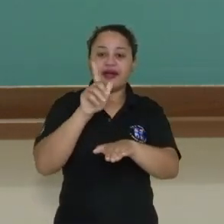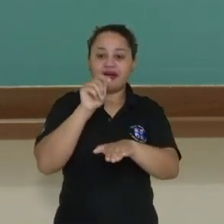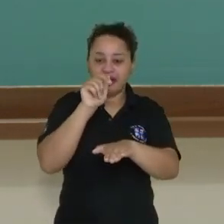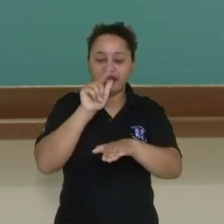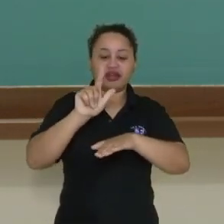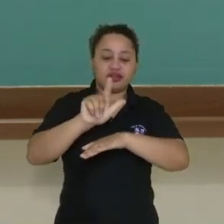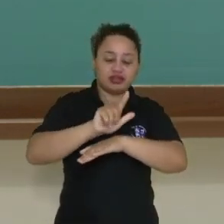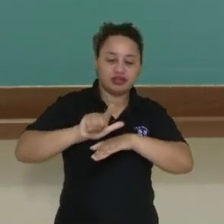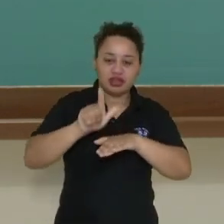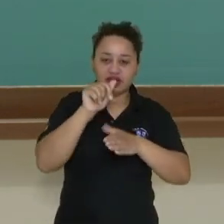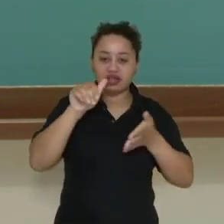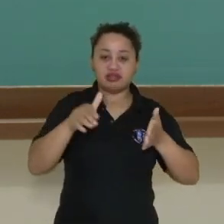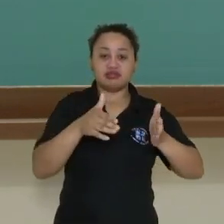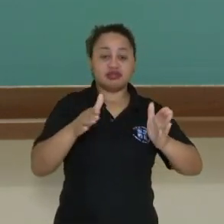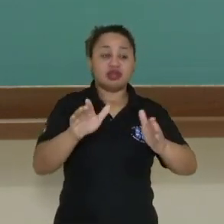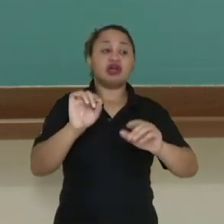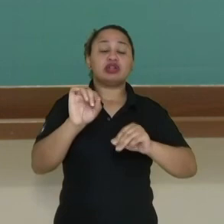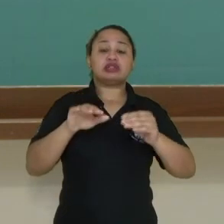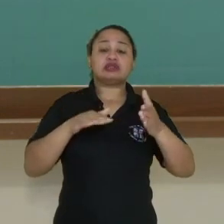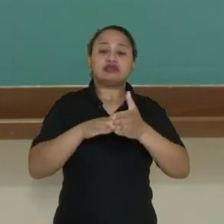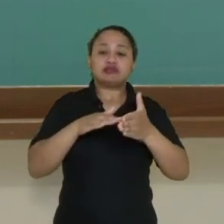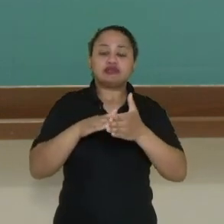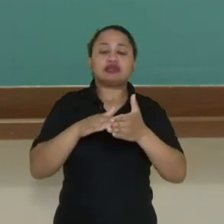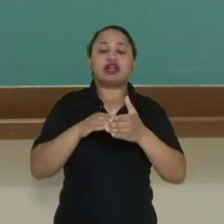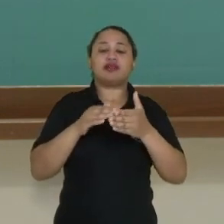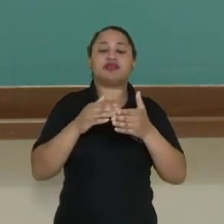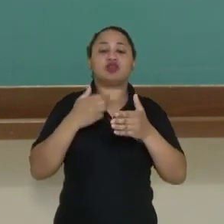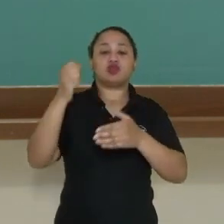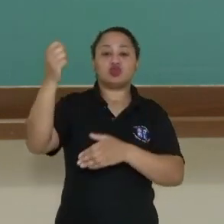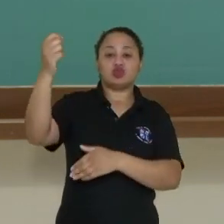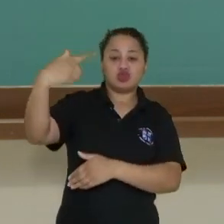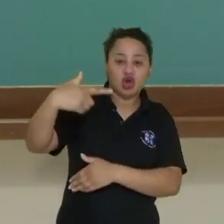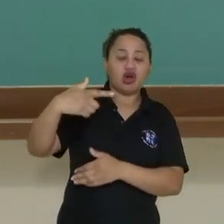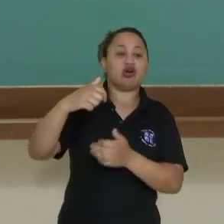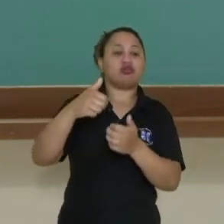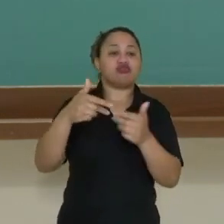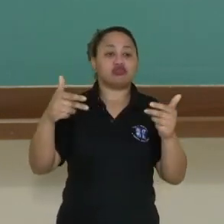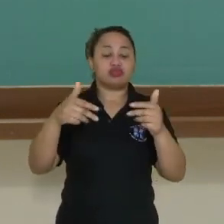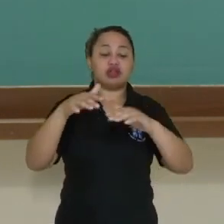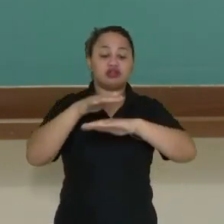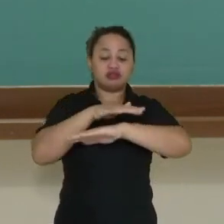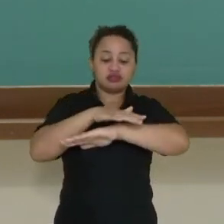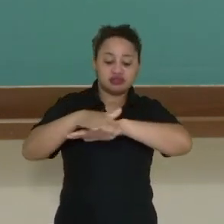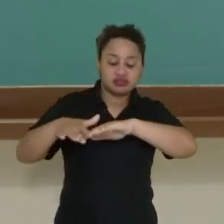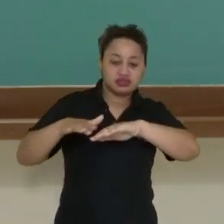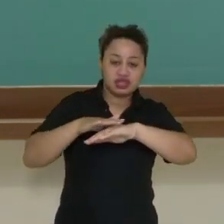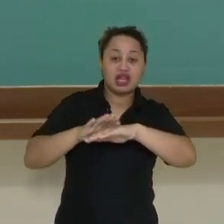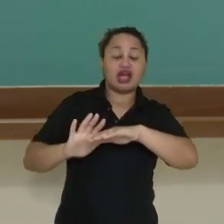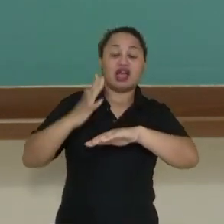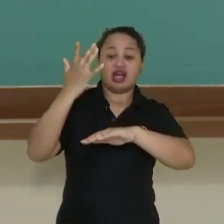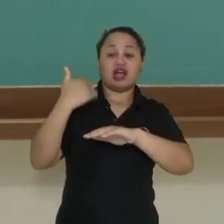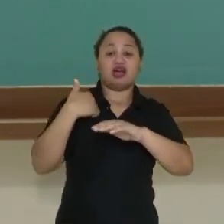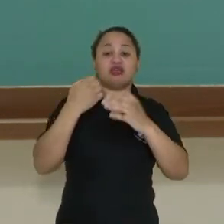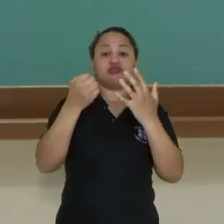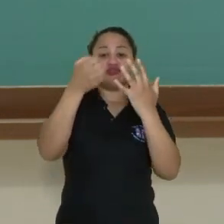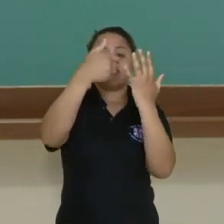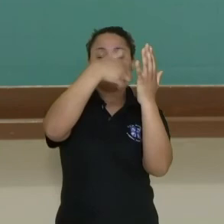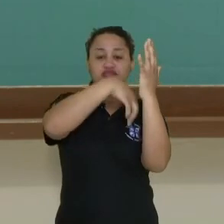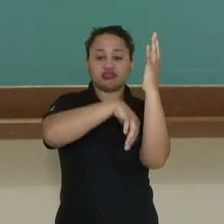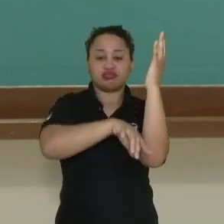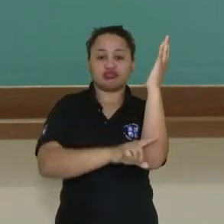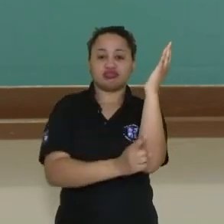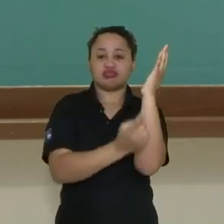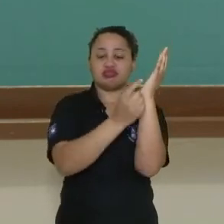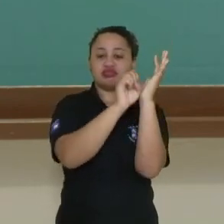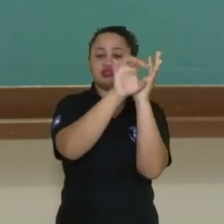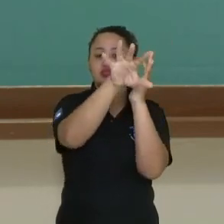da água, impedindo passagem de sol e tudo mais. Ali em cima vai acontecendo fotossíntese, vai sendo consumida ali e não